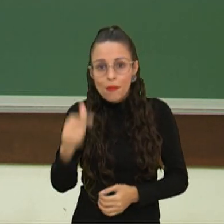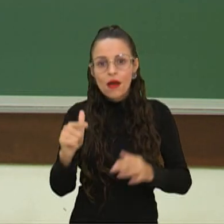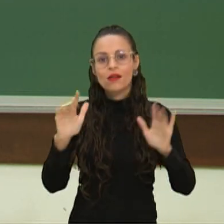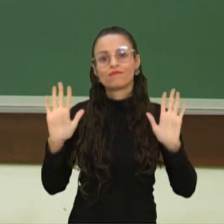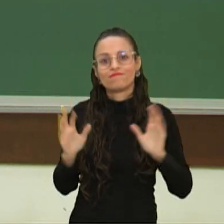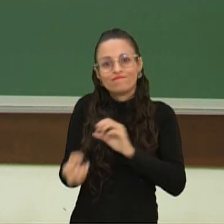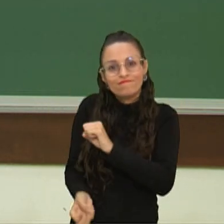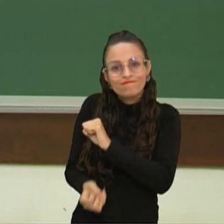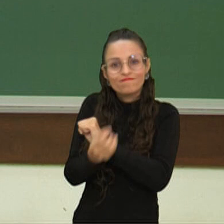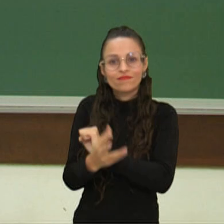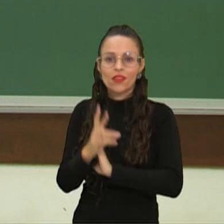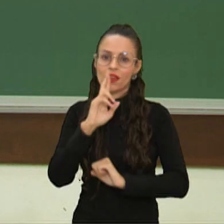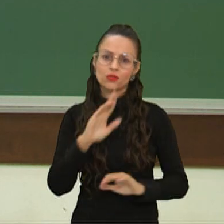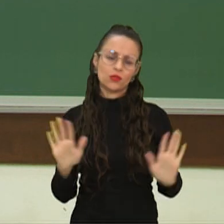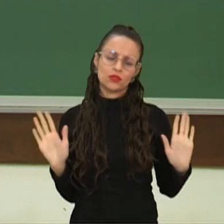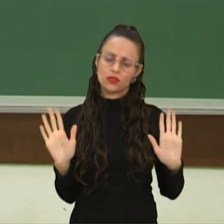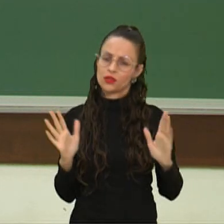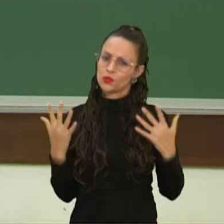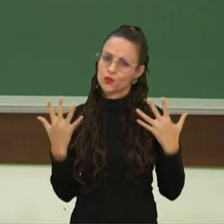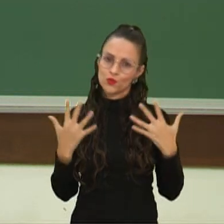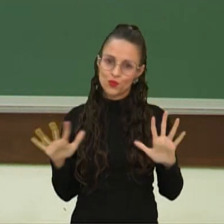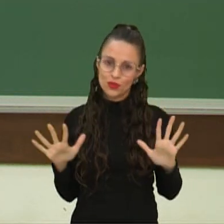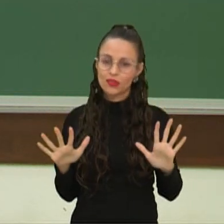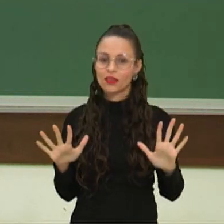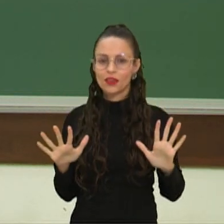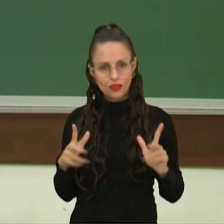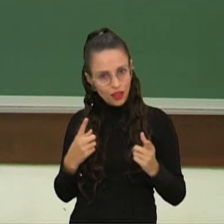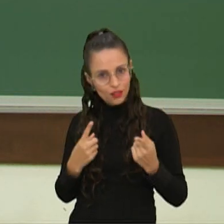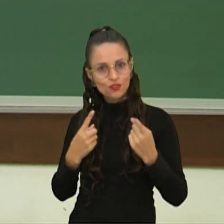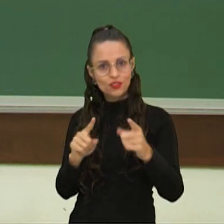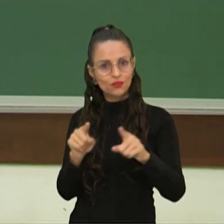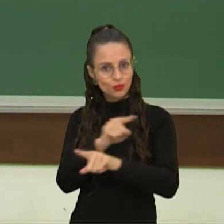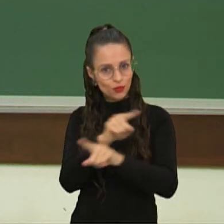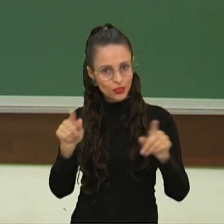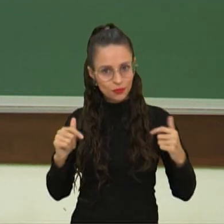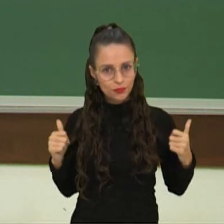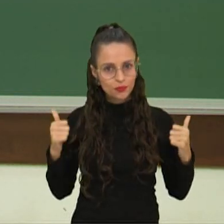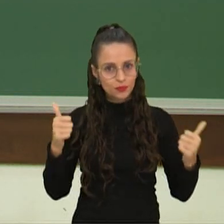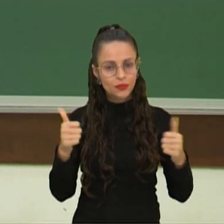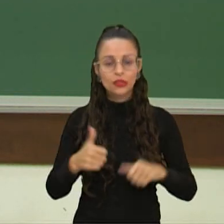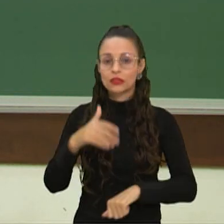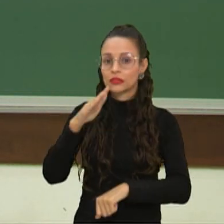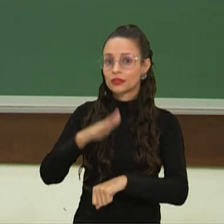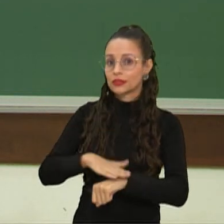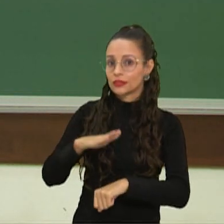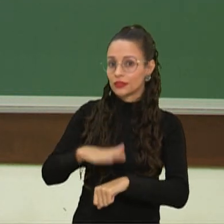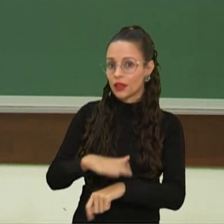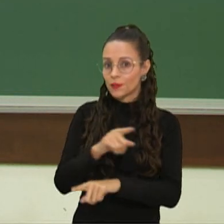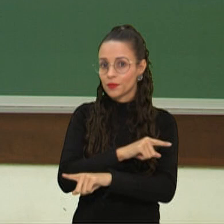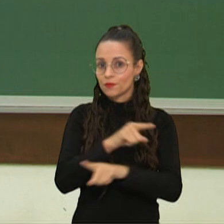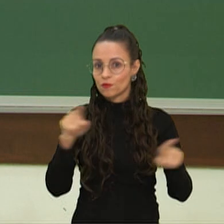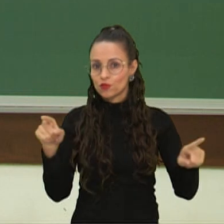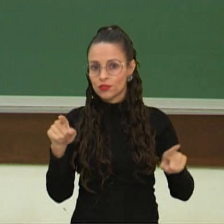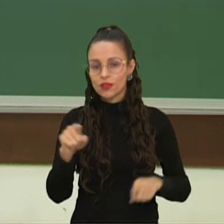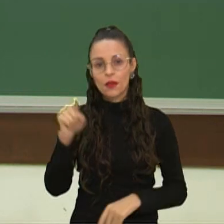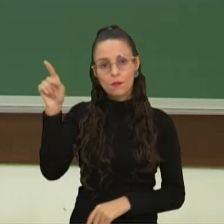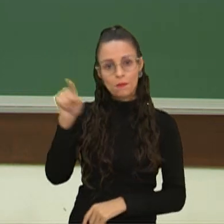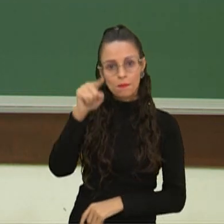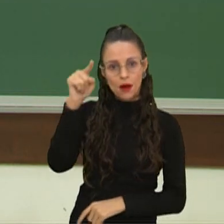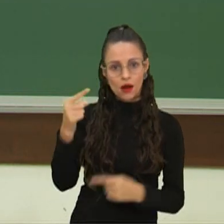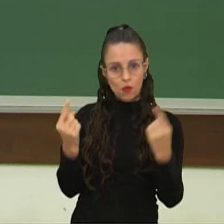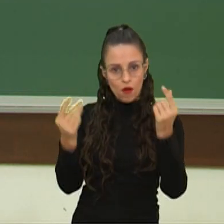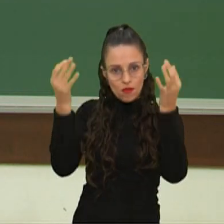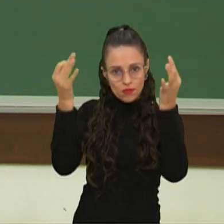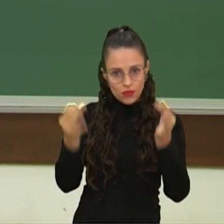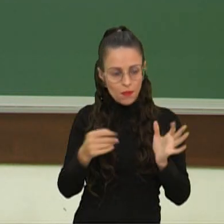a resposta para vocês, não é meu objetivo aqui. Eu quero desafiar vocês, beleza? Então eu vou dar um tempinho para vocês poderem marcar a alternativa